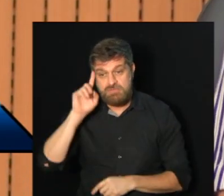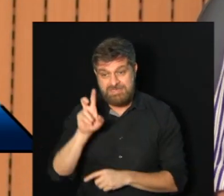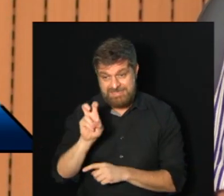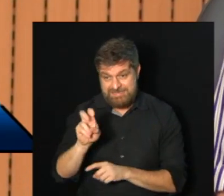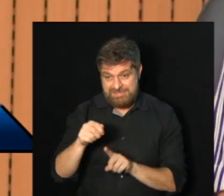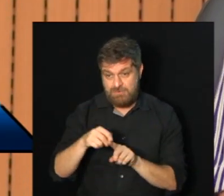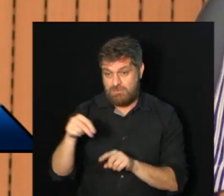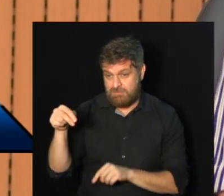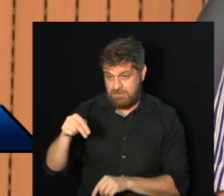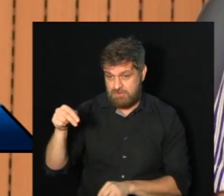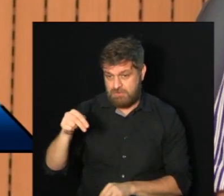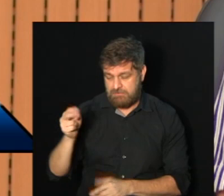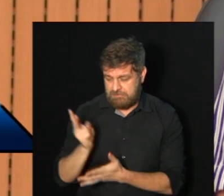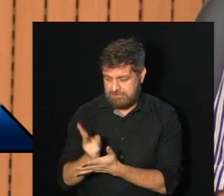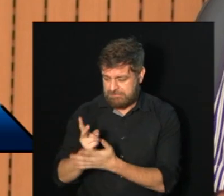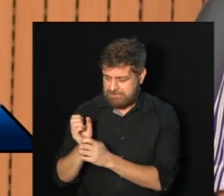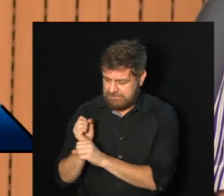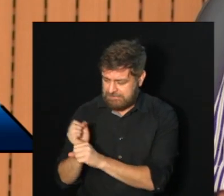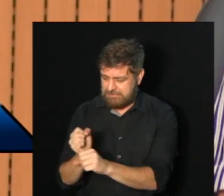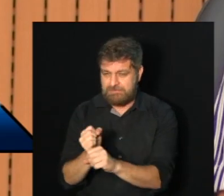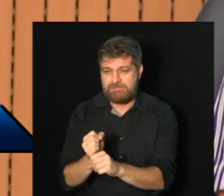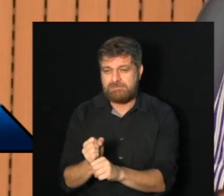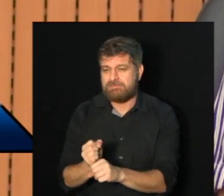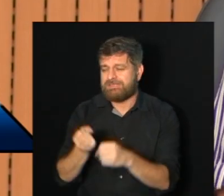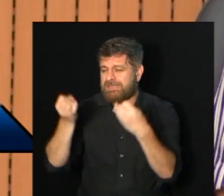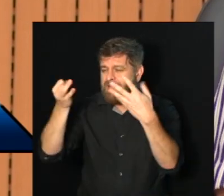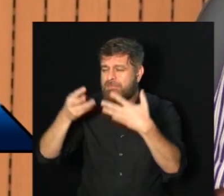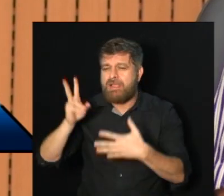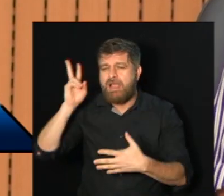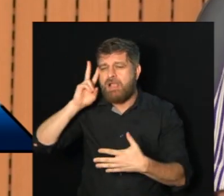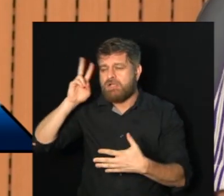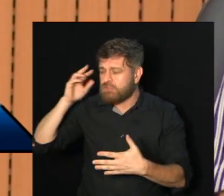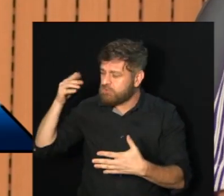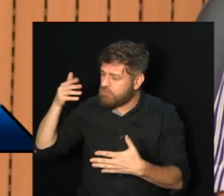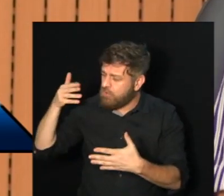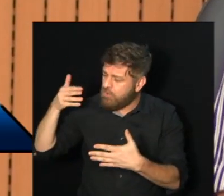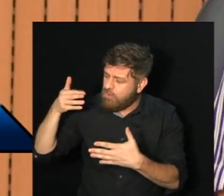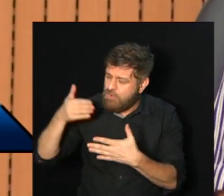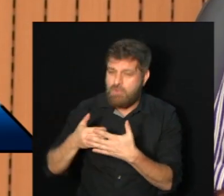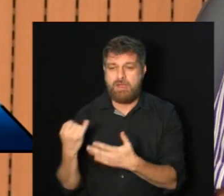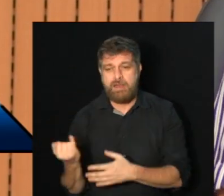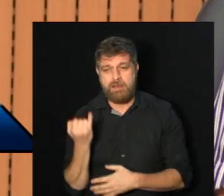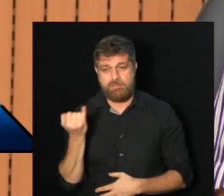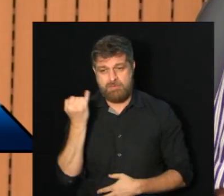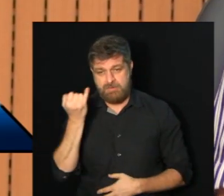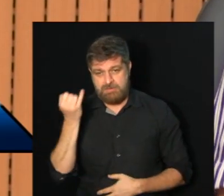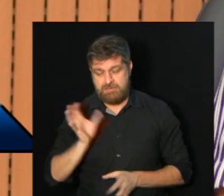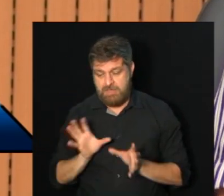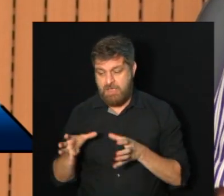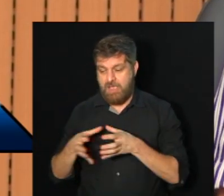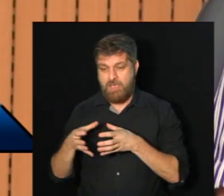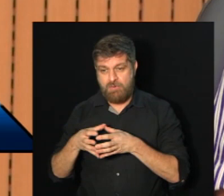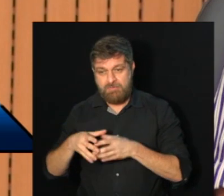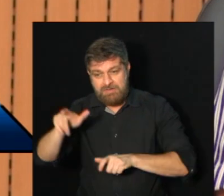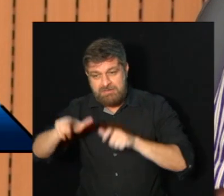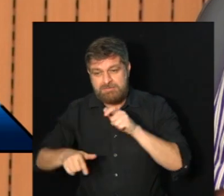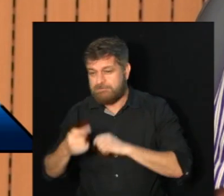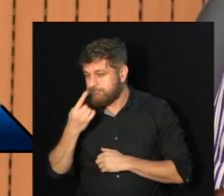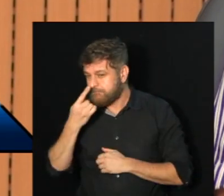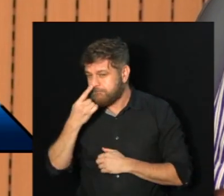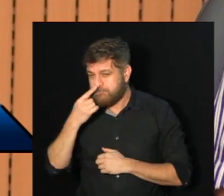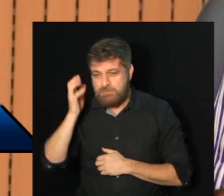de novembro. E para falar um pouco da história, da importância e do movimento do radioamadorismo